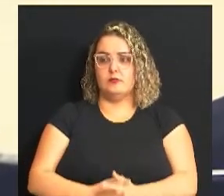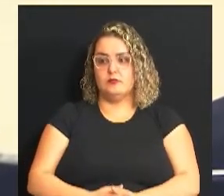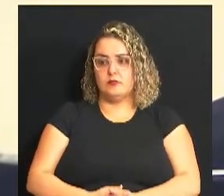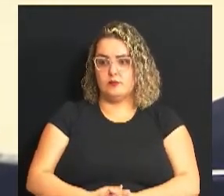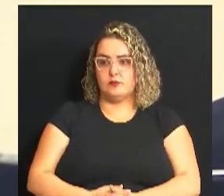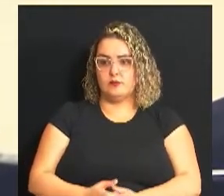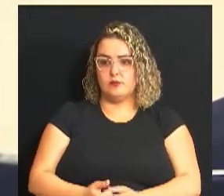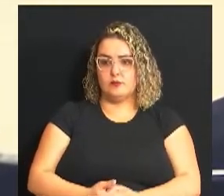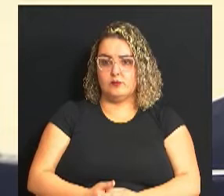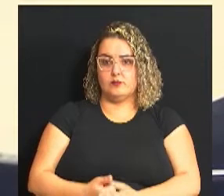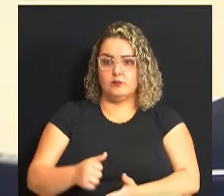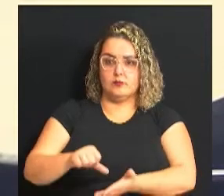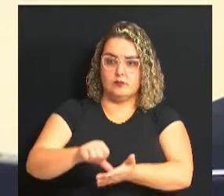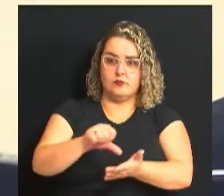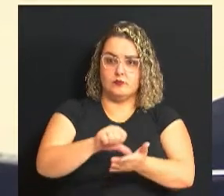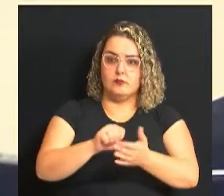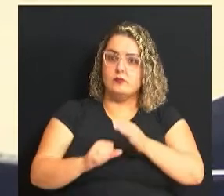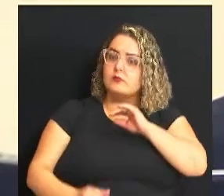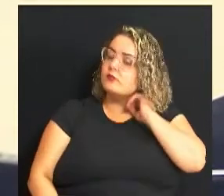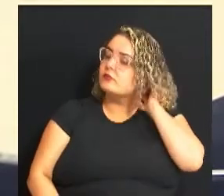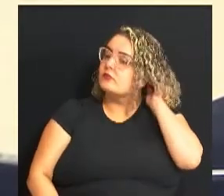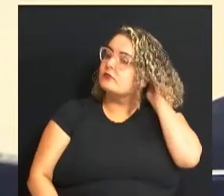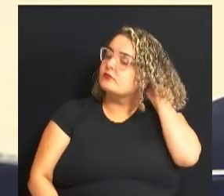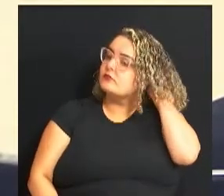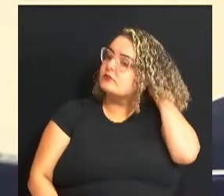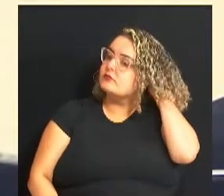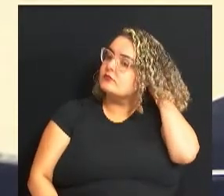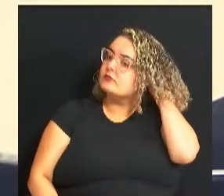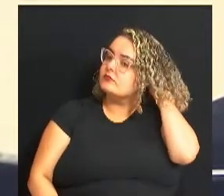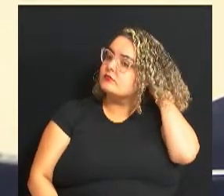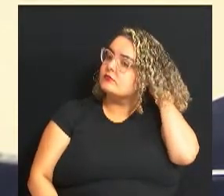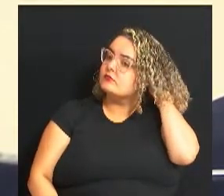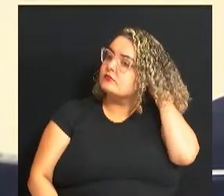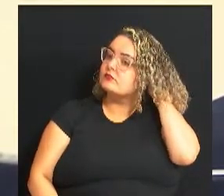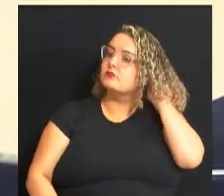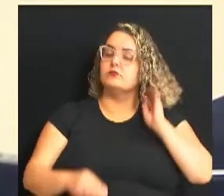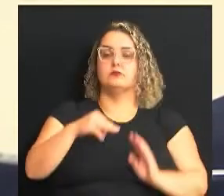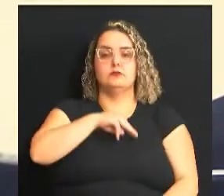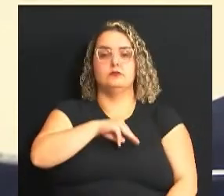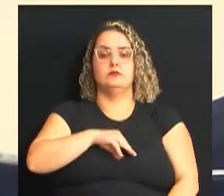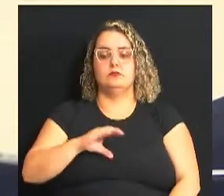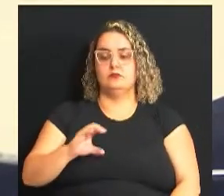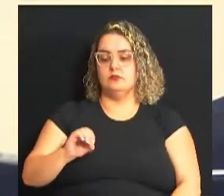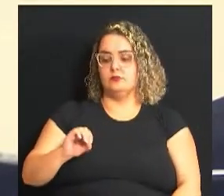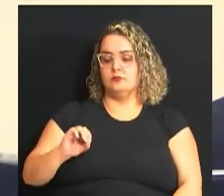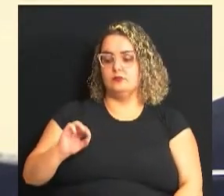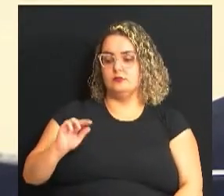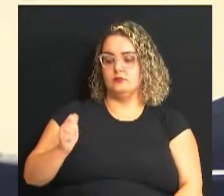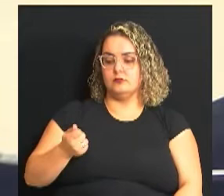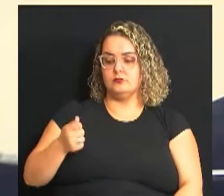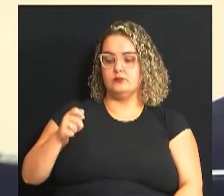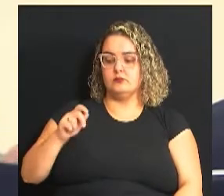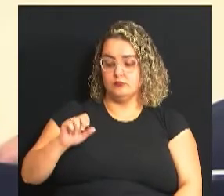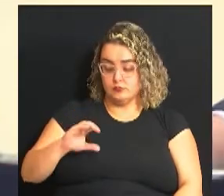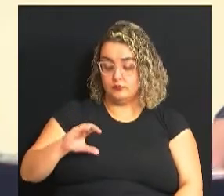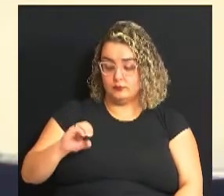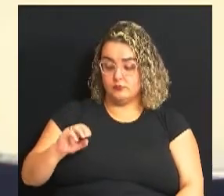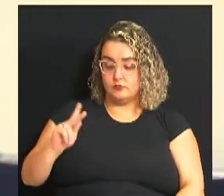nesses núcleos aí, que são objeto da missão da Coab-CEAB. Eu observei no projeto de